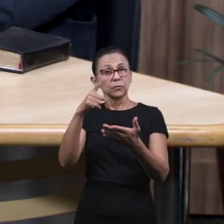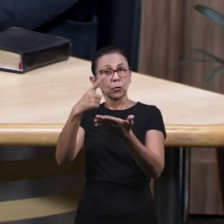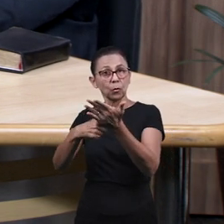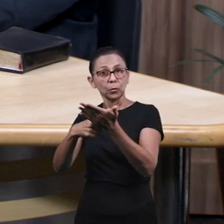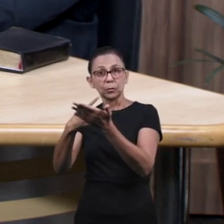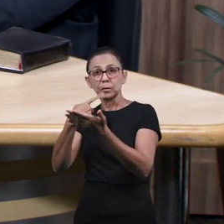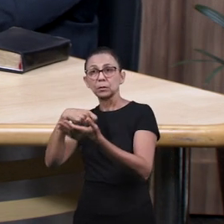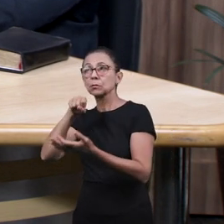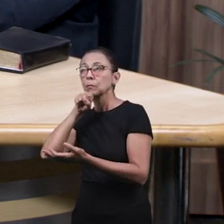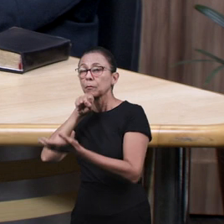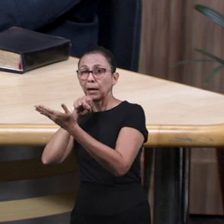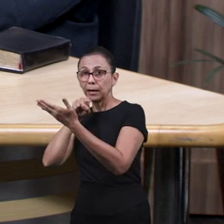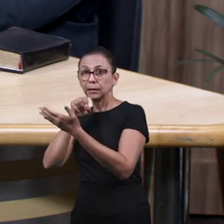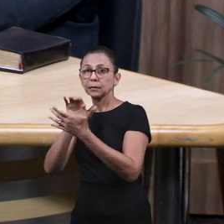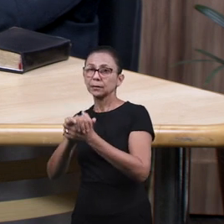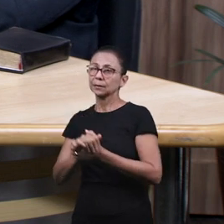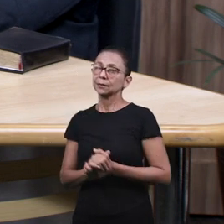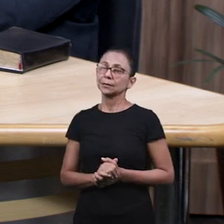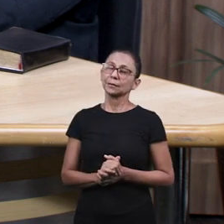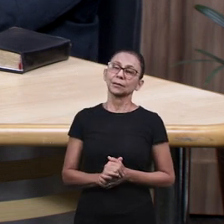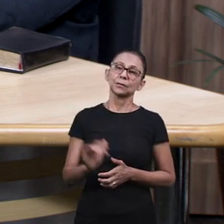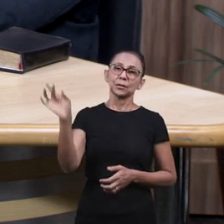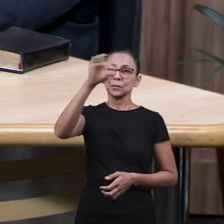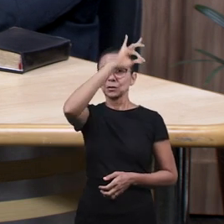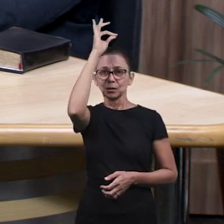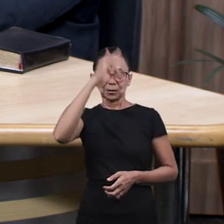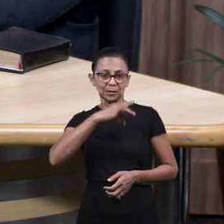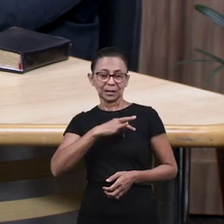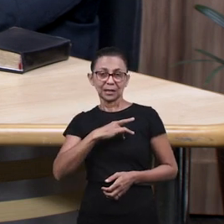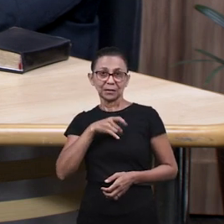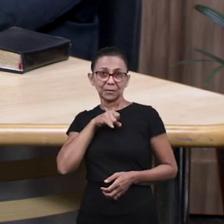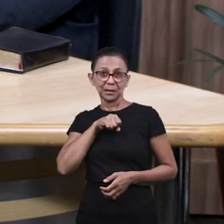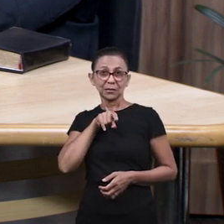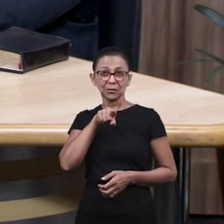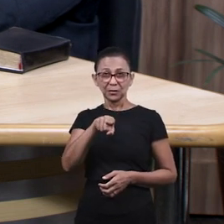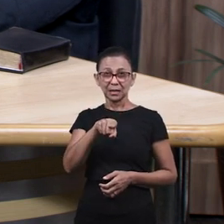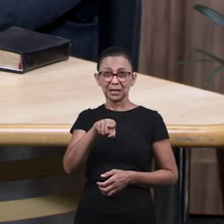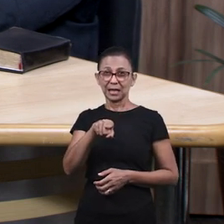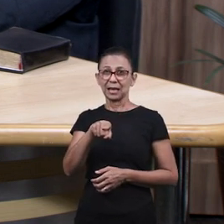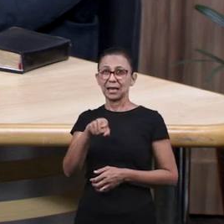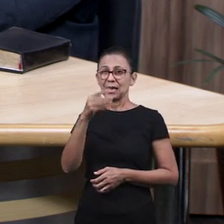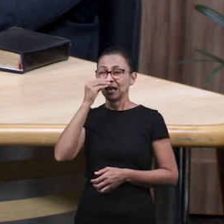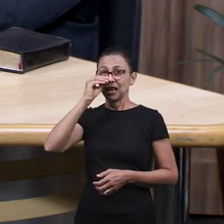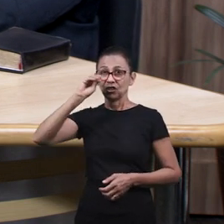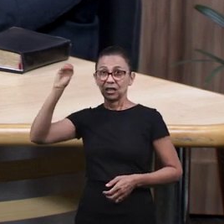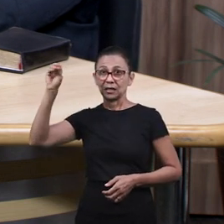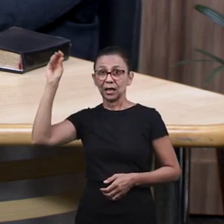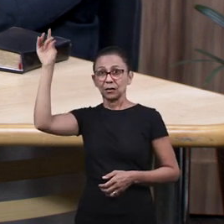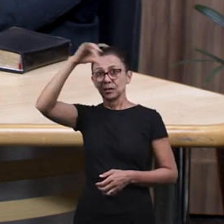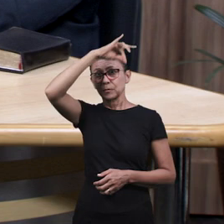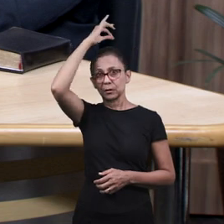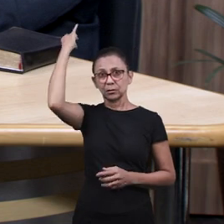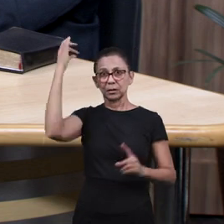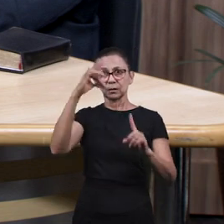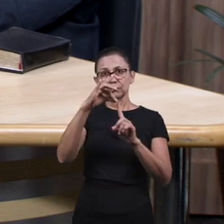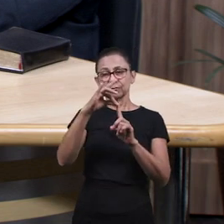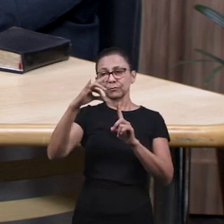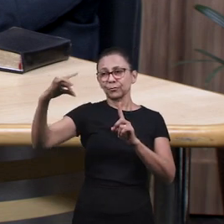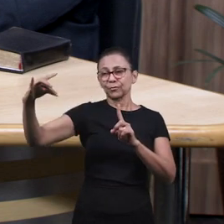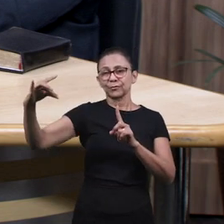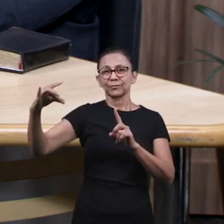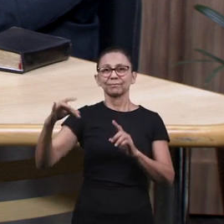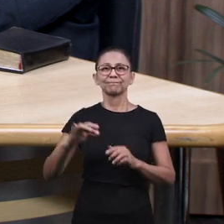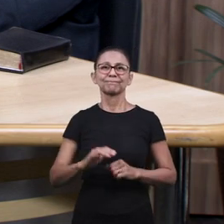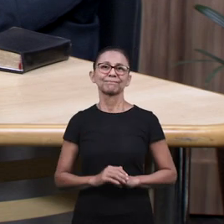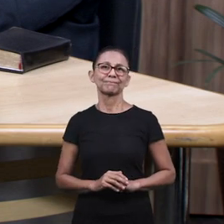compromisso, o Espírito Santo está sobre ele. Se você rejeitou, ele saiu da sua vida. No caso clássico que a gente diz, né, de Sansão, por exemplo, é um texto da